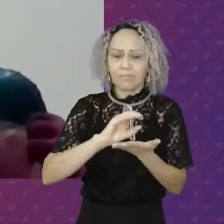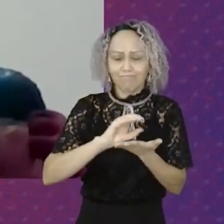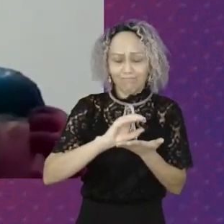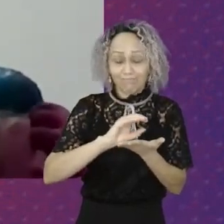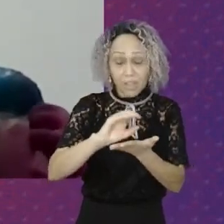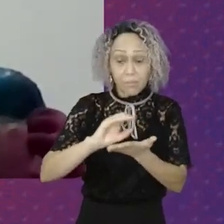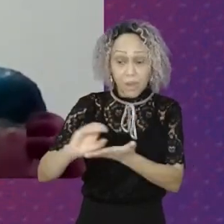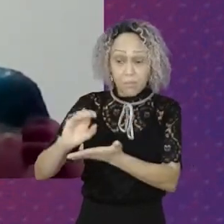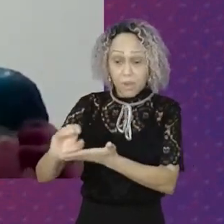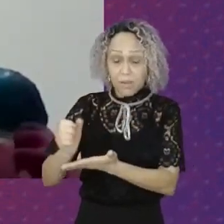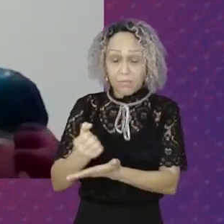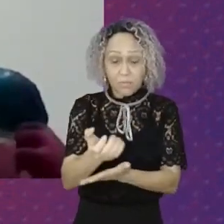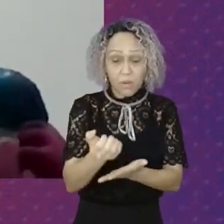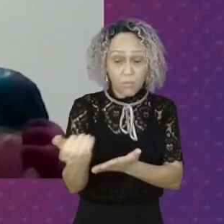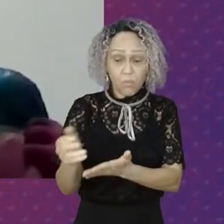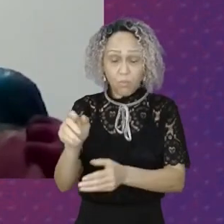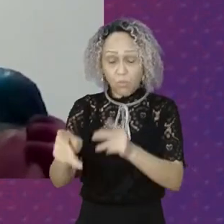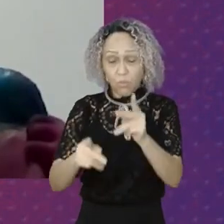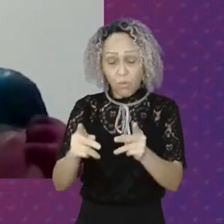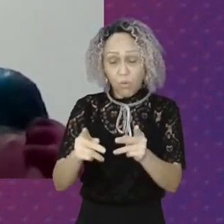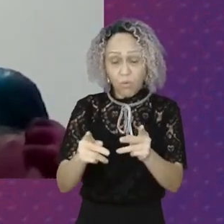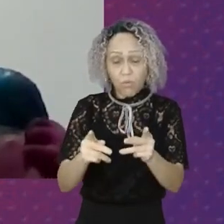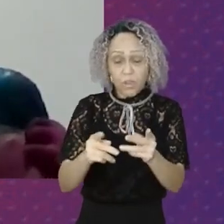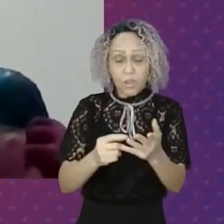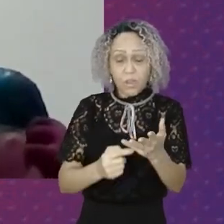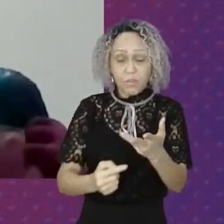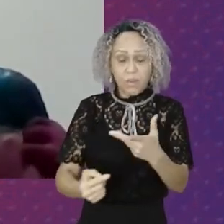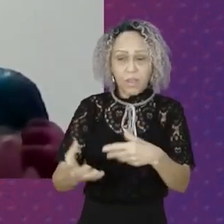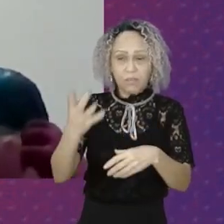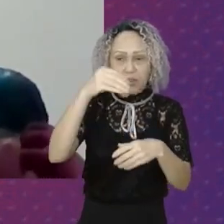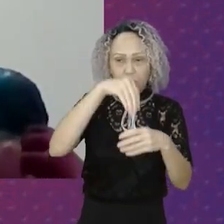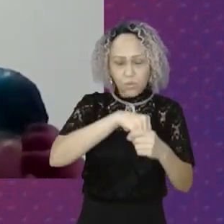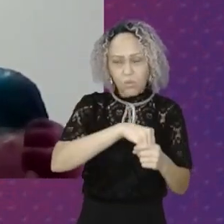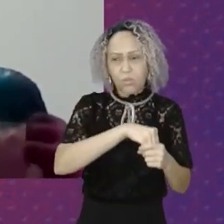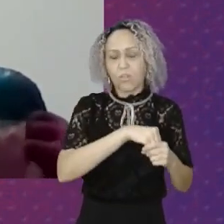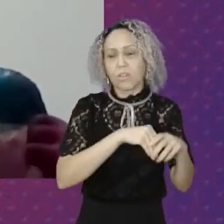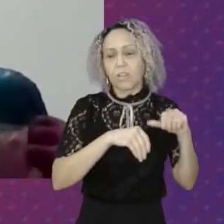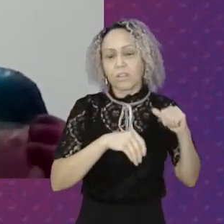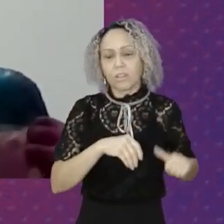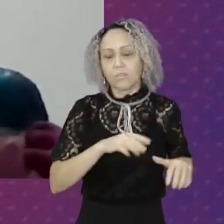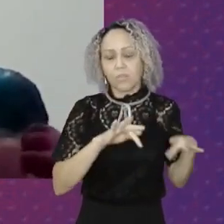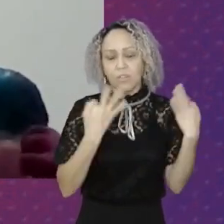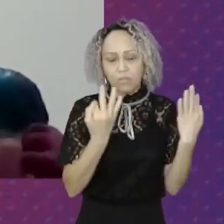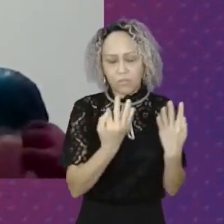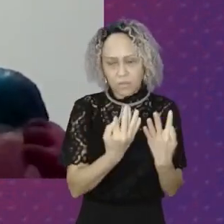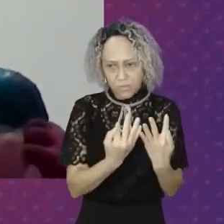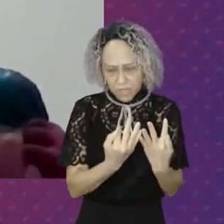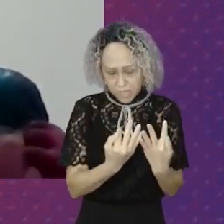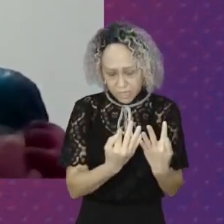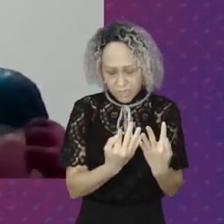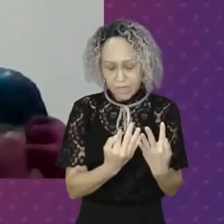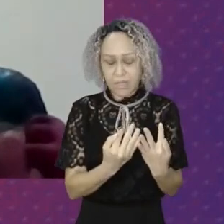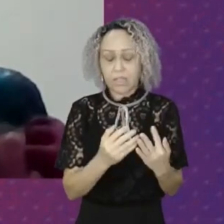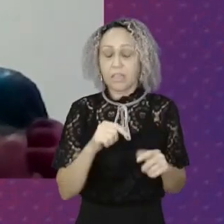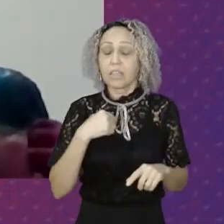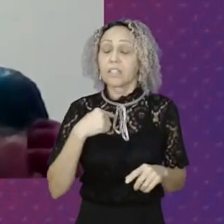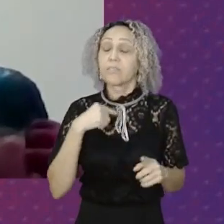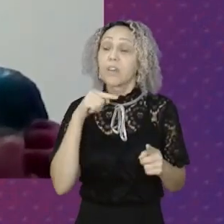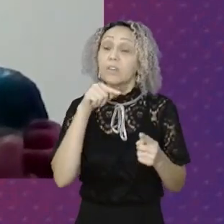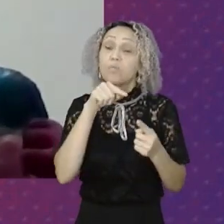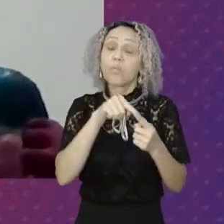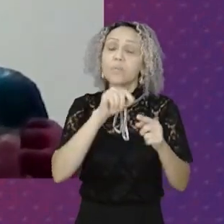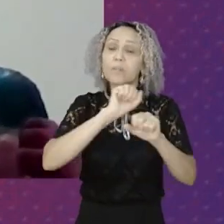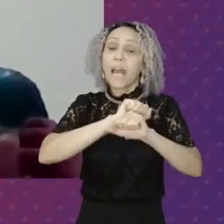programa, mas que tivesse também um objetivo, né, uma intencionalidade mais clara, fazendo